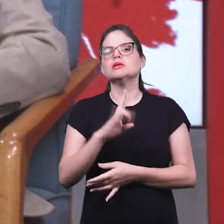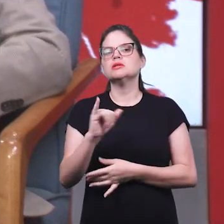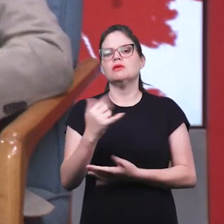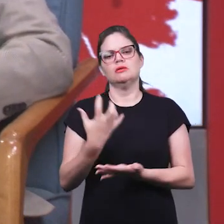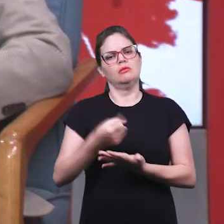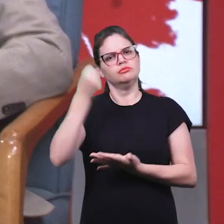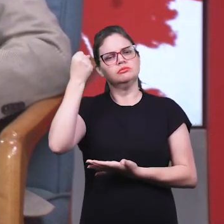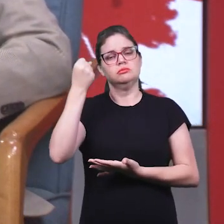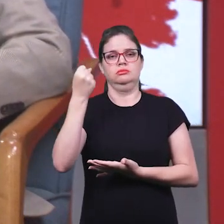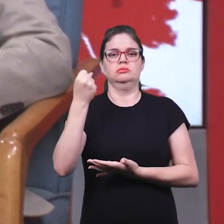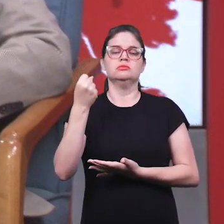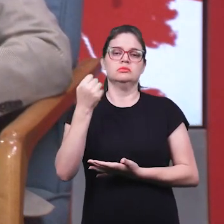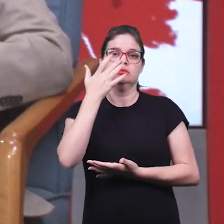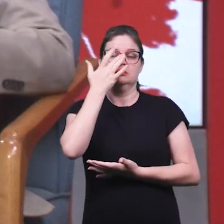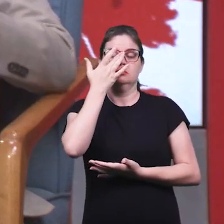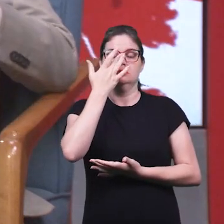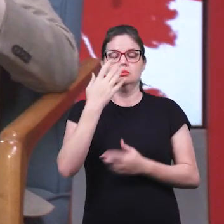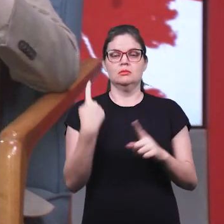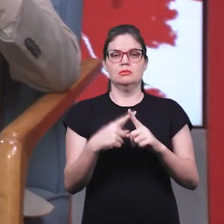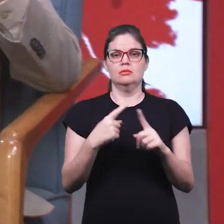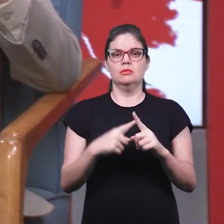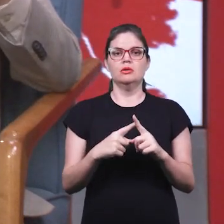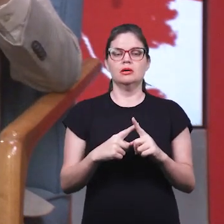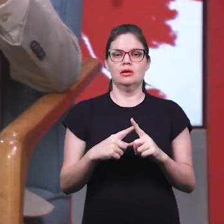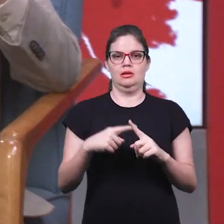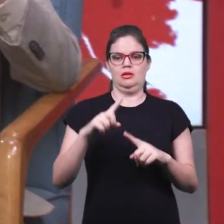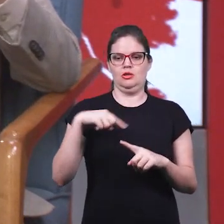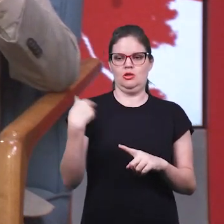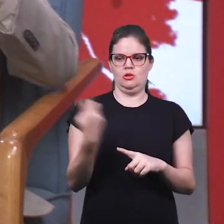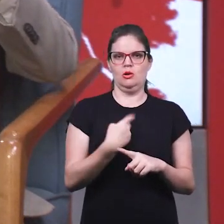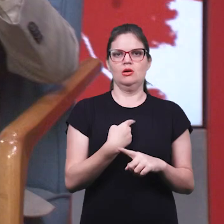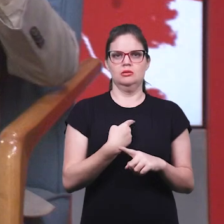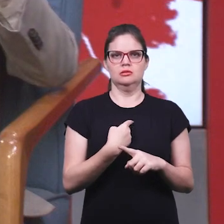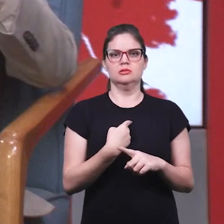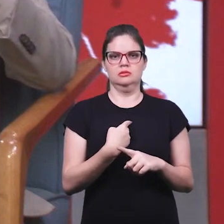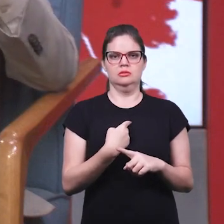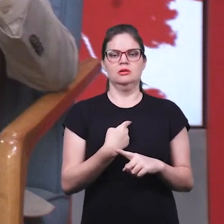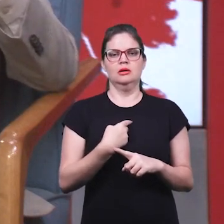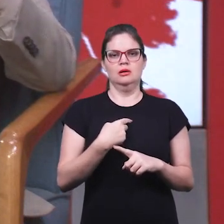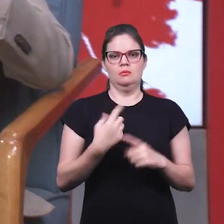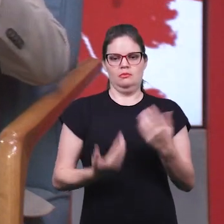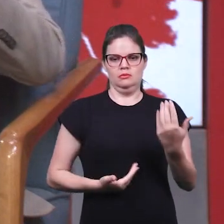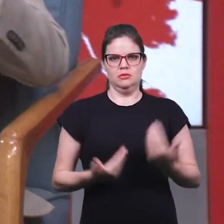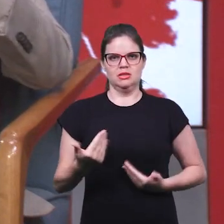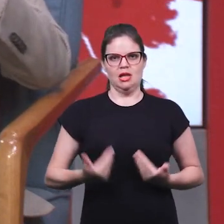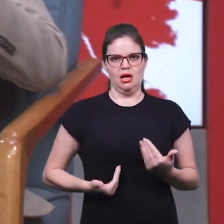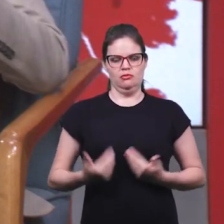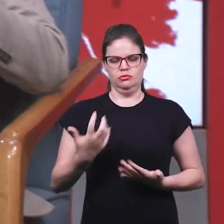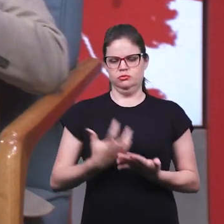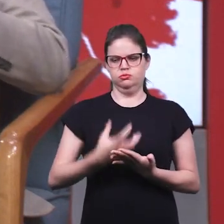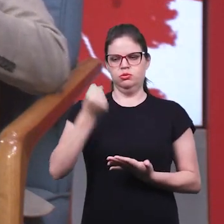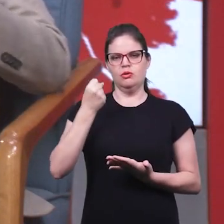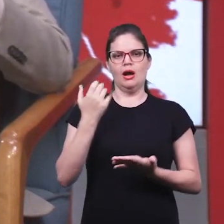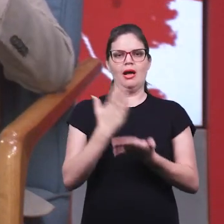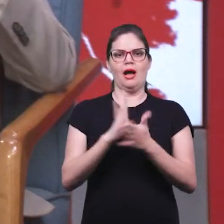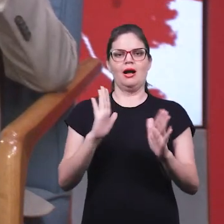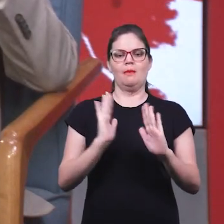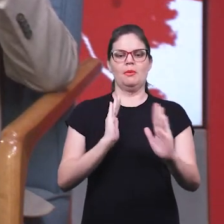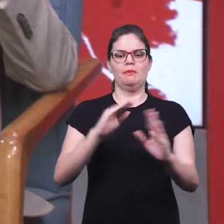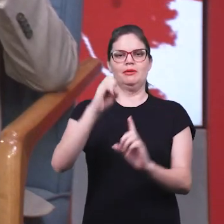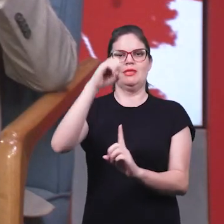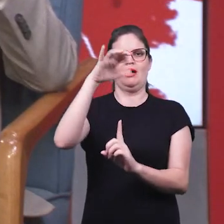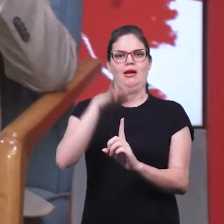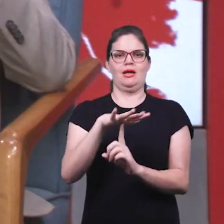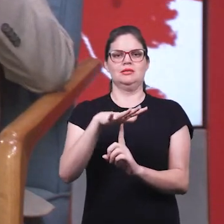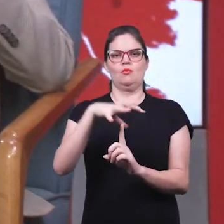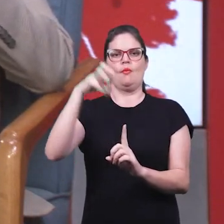No arrebatamento da igreja. Então, onde a obra do Espírito Santo cessa, o período da graça cessa, porque a igreja